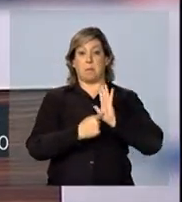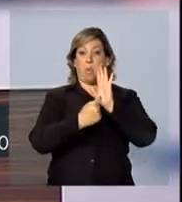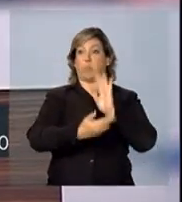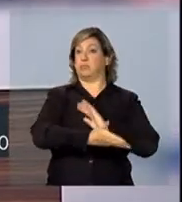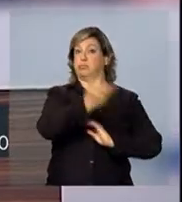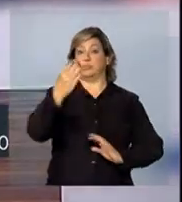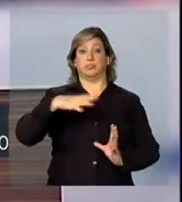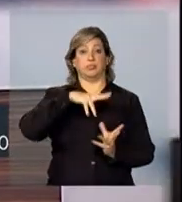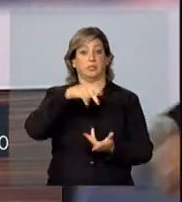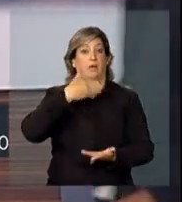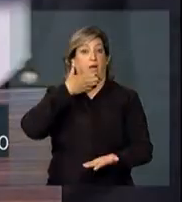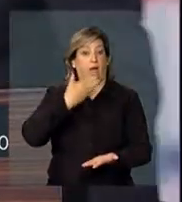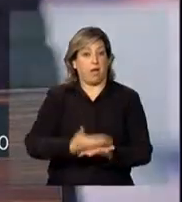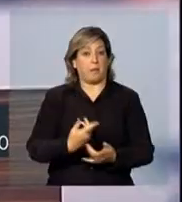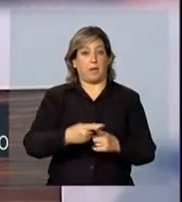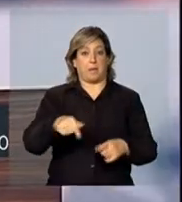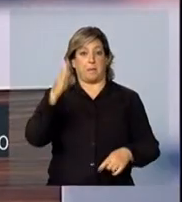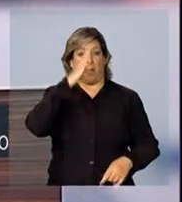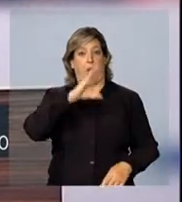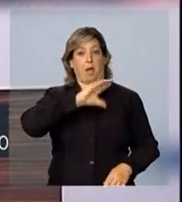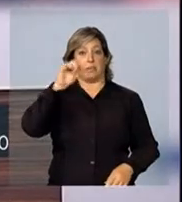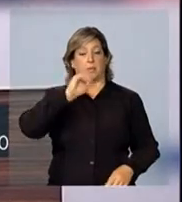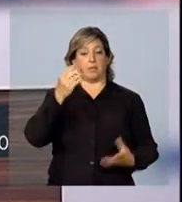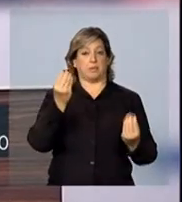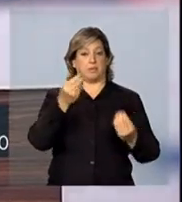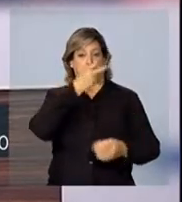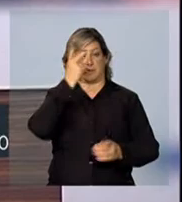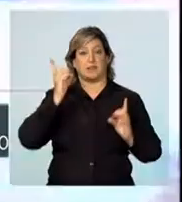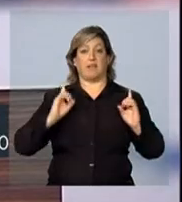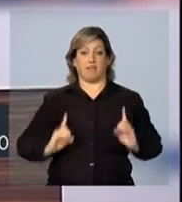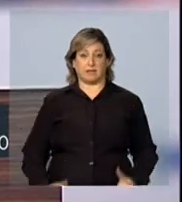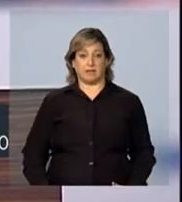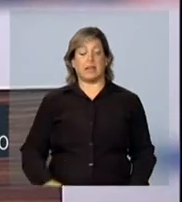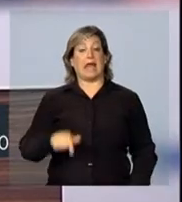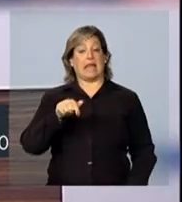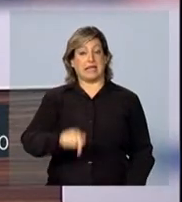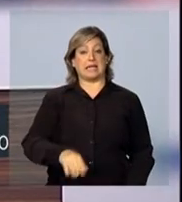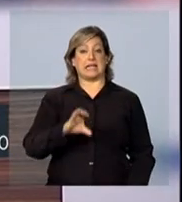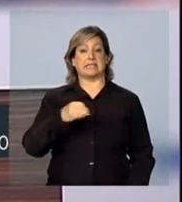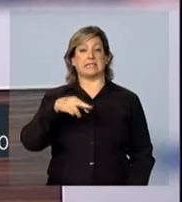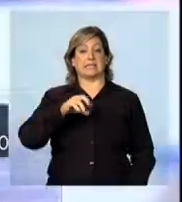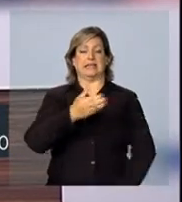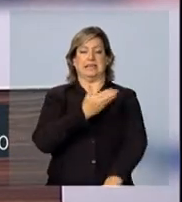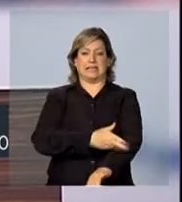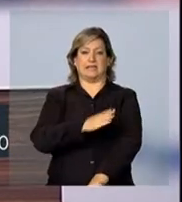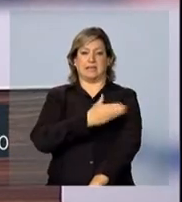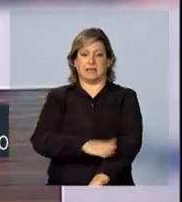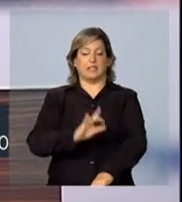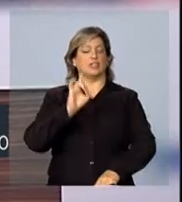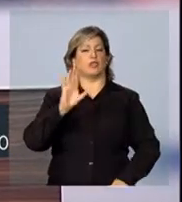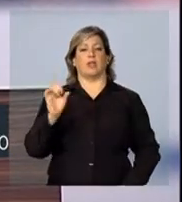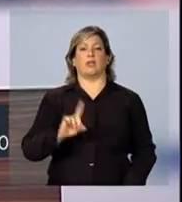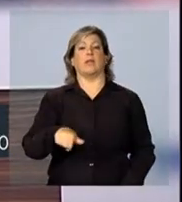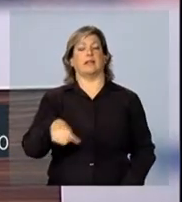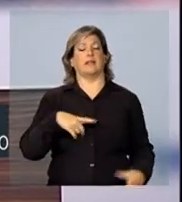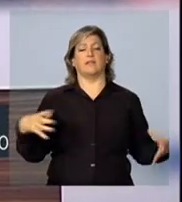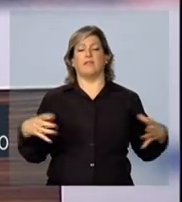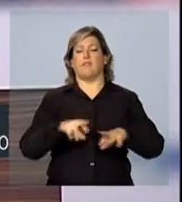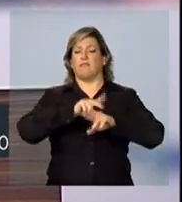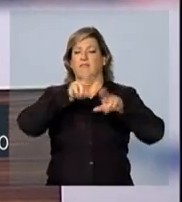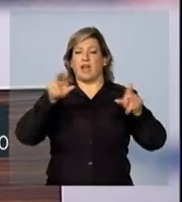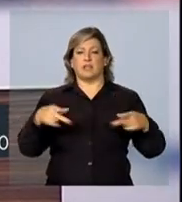cenário Internacional e Não será apenas um centro de treinamento integra vários recursos